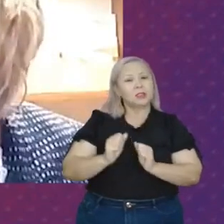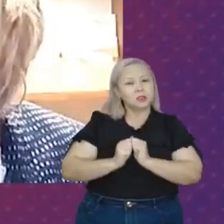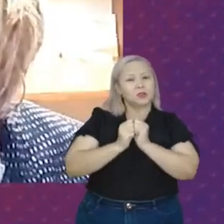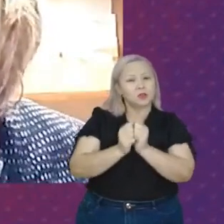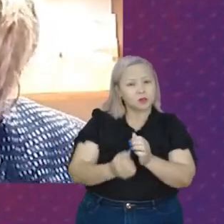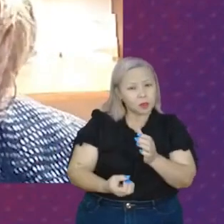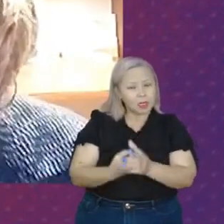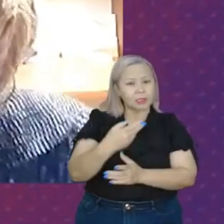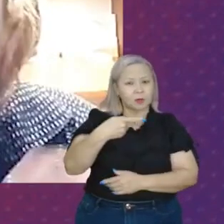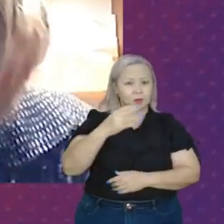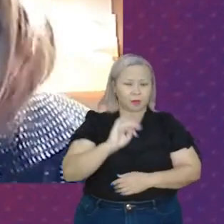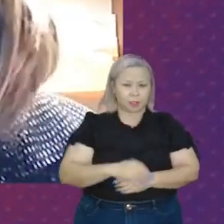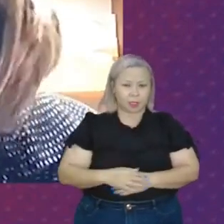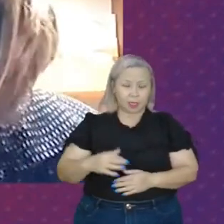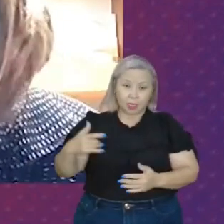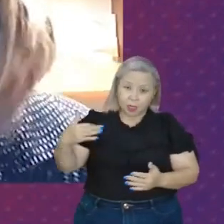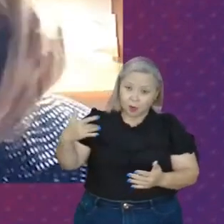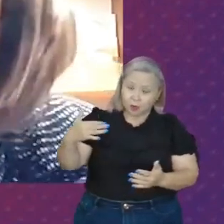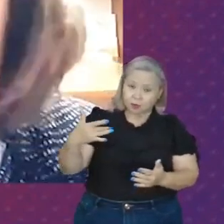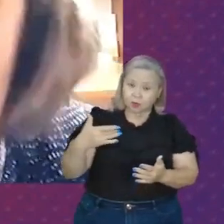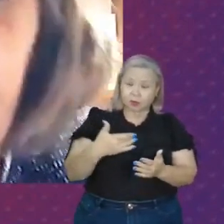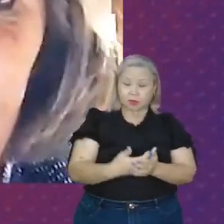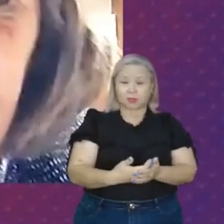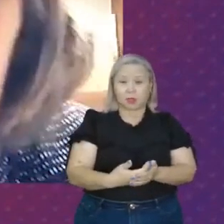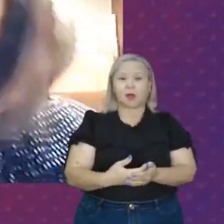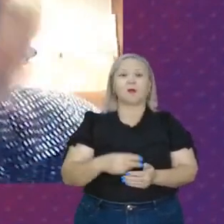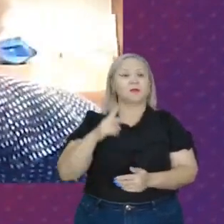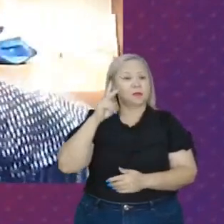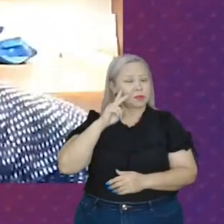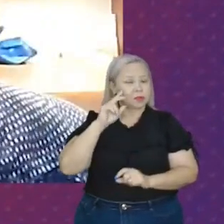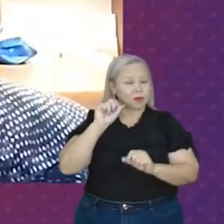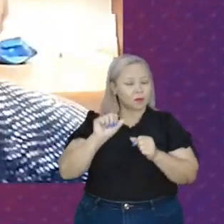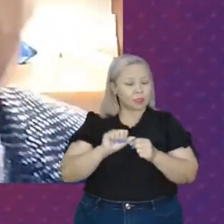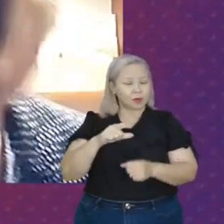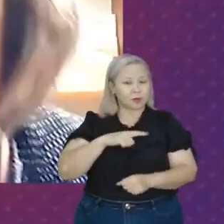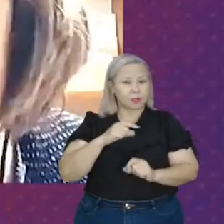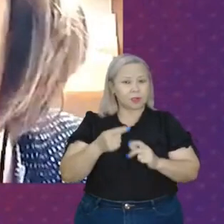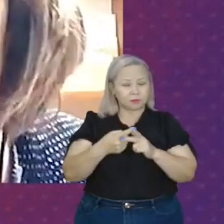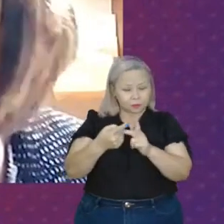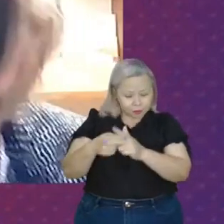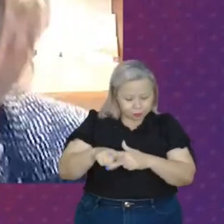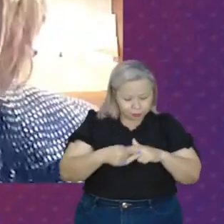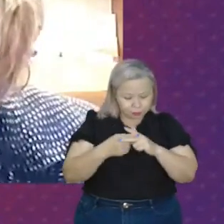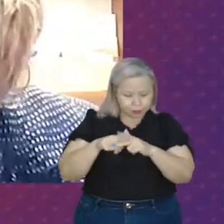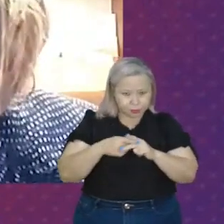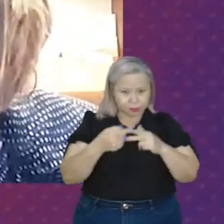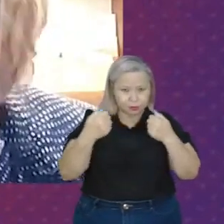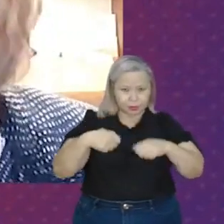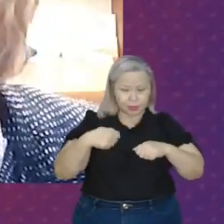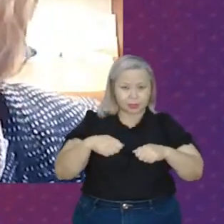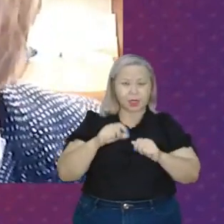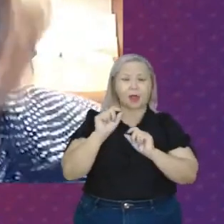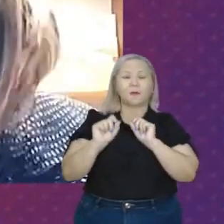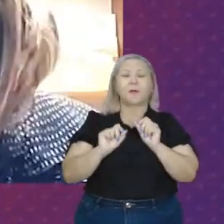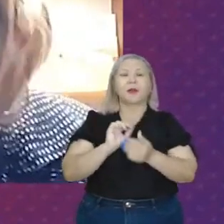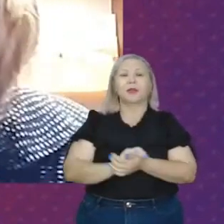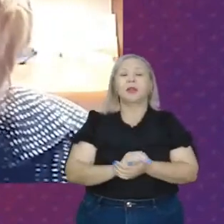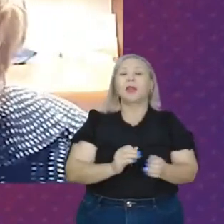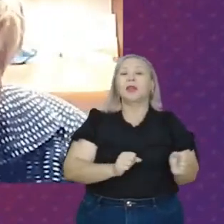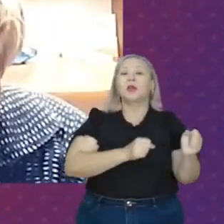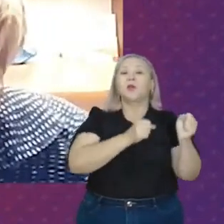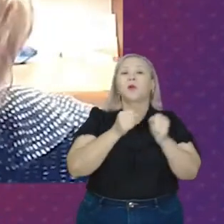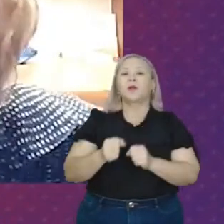sua história, vai fazendo com que nós tenhamos os mecanismos necessários para que